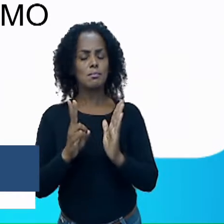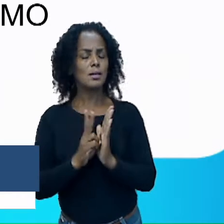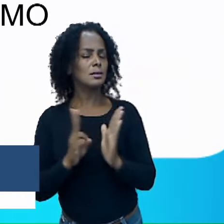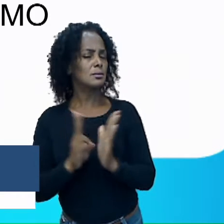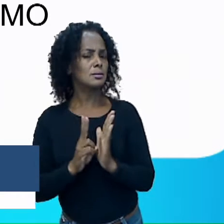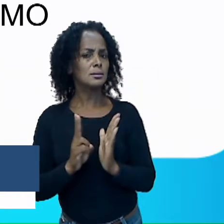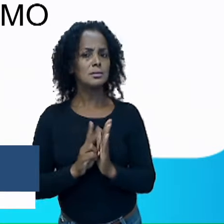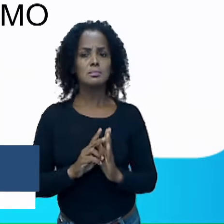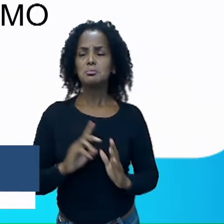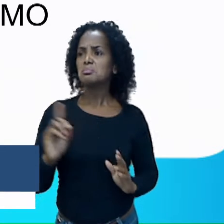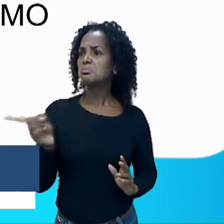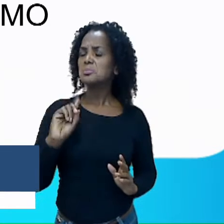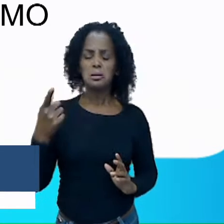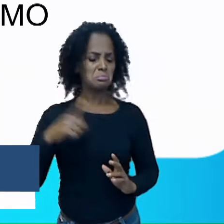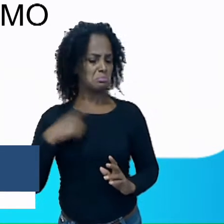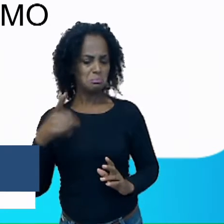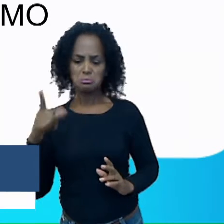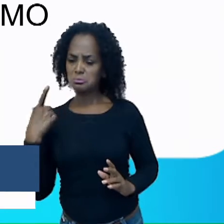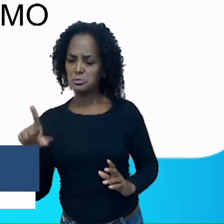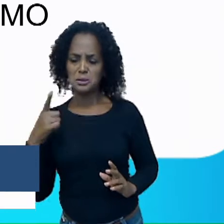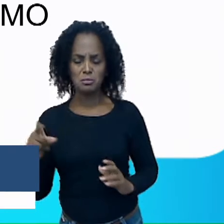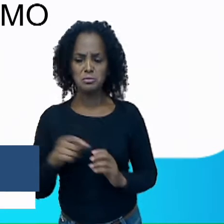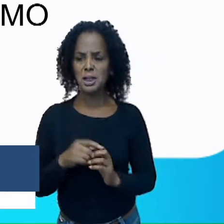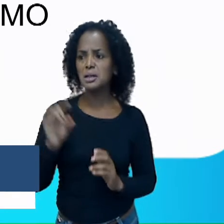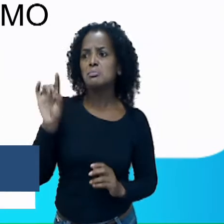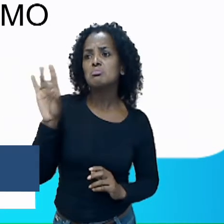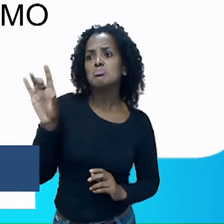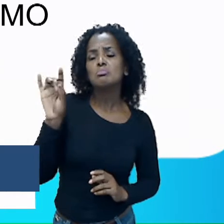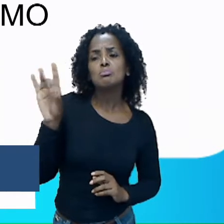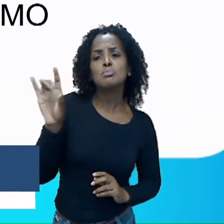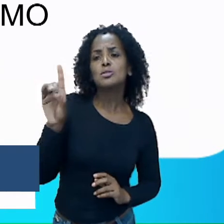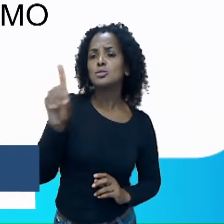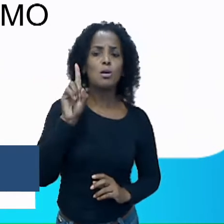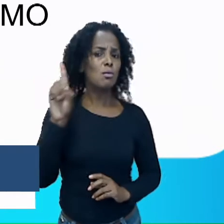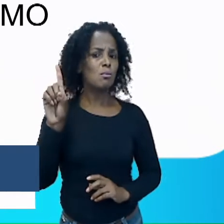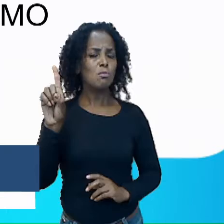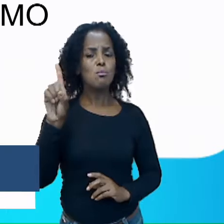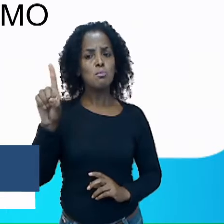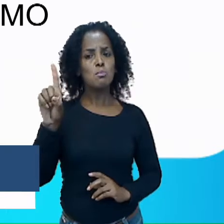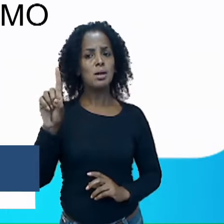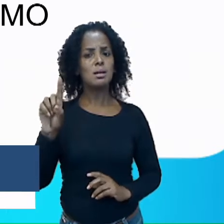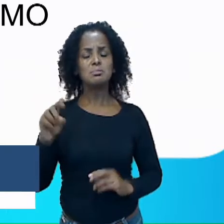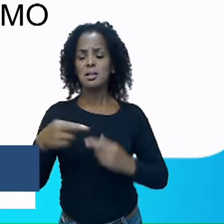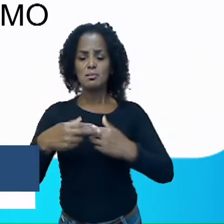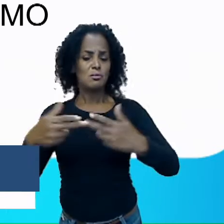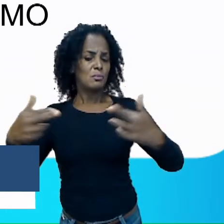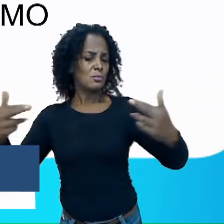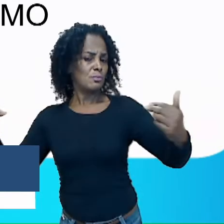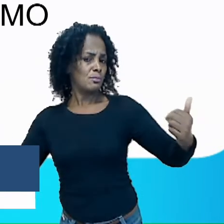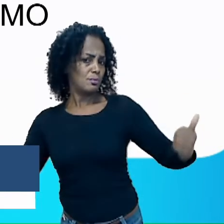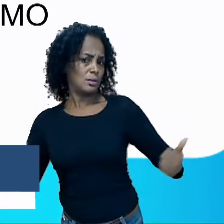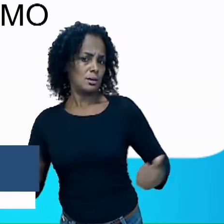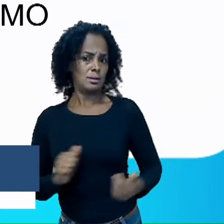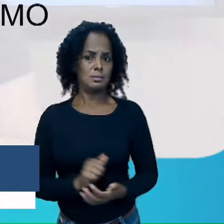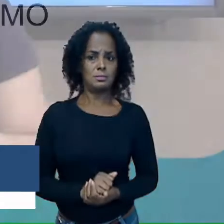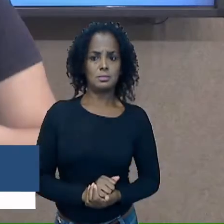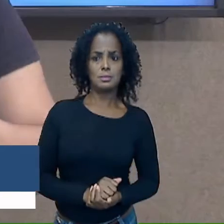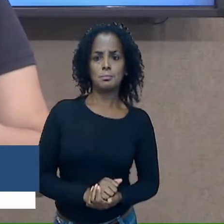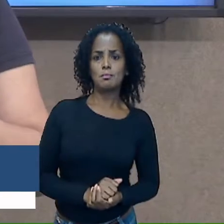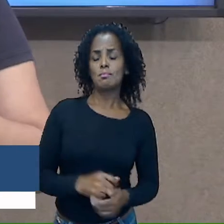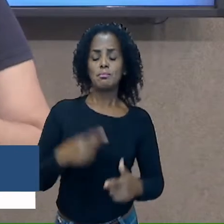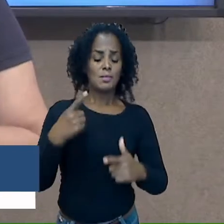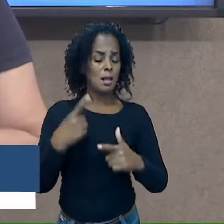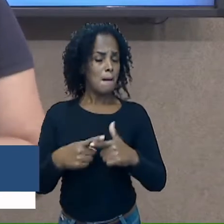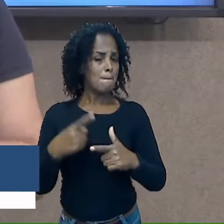existe uma arte, uma linha única, não existe definição para um único tipo de arte,